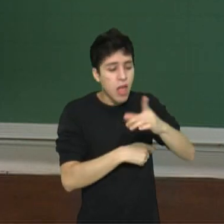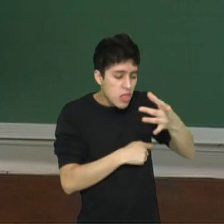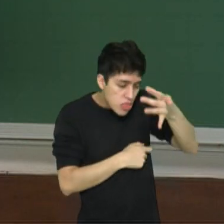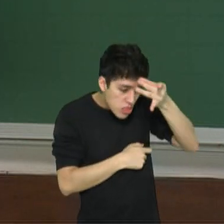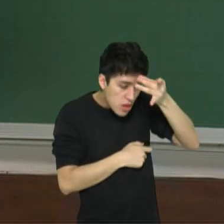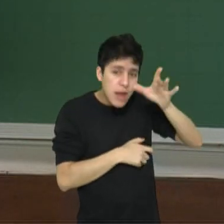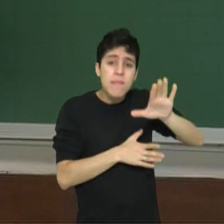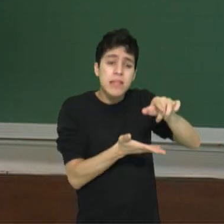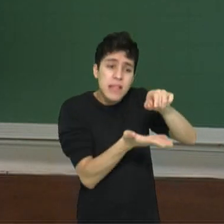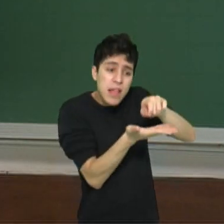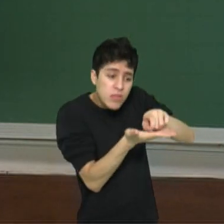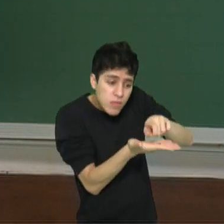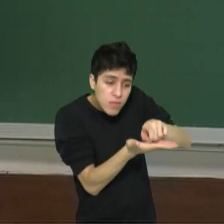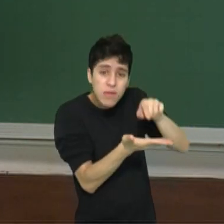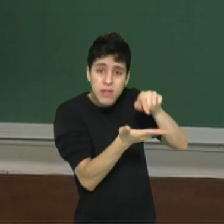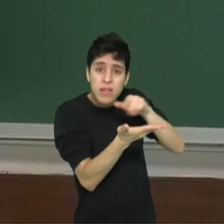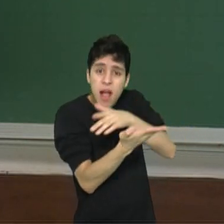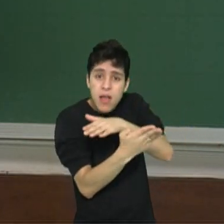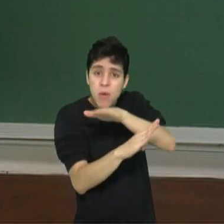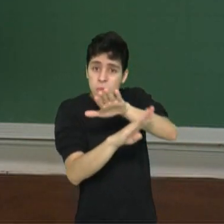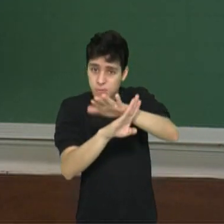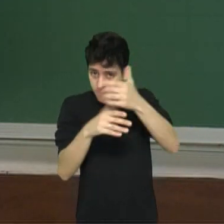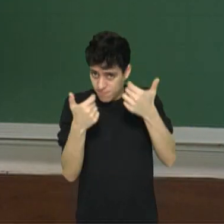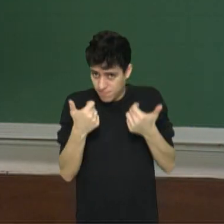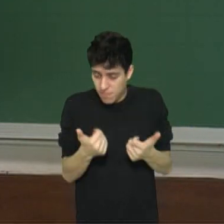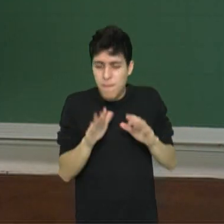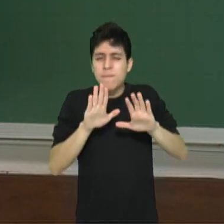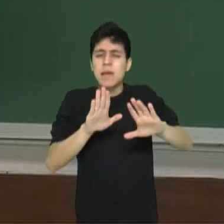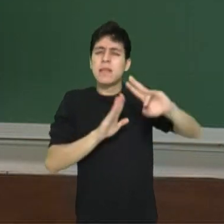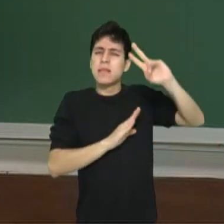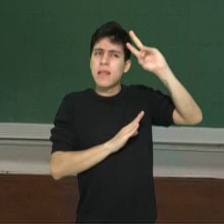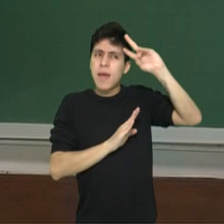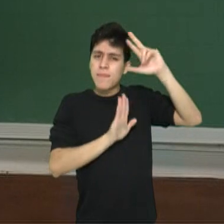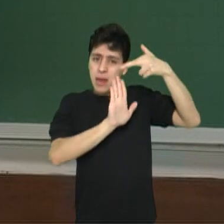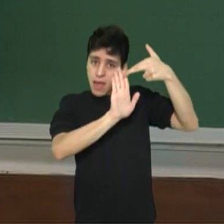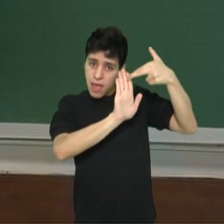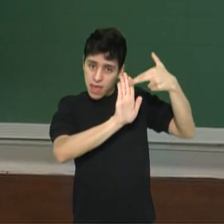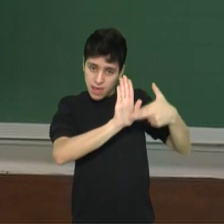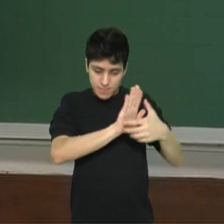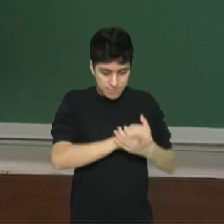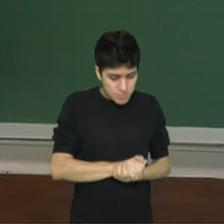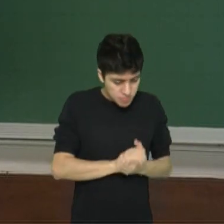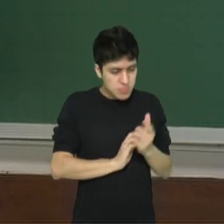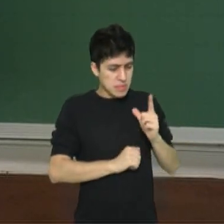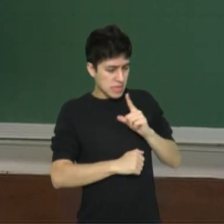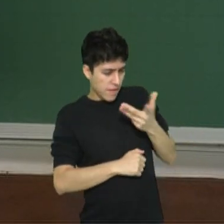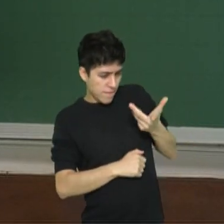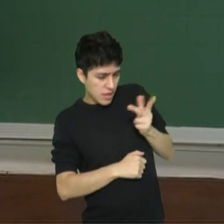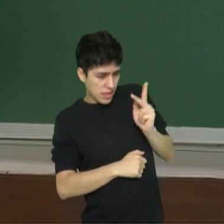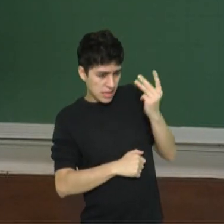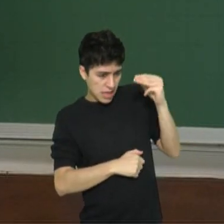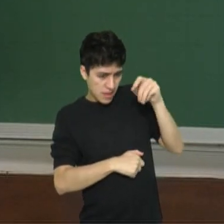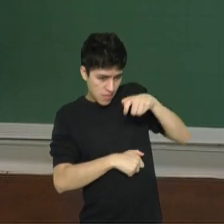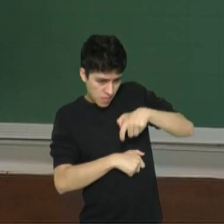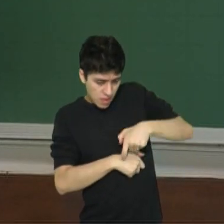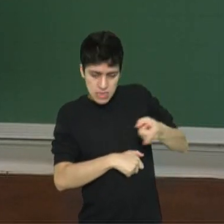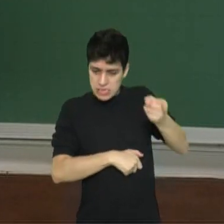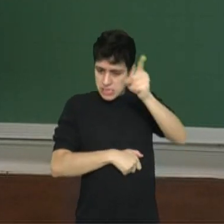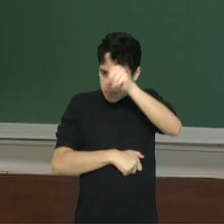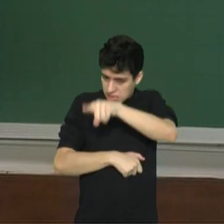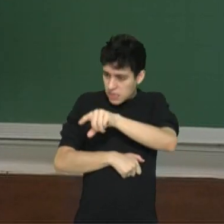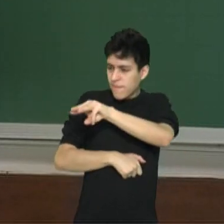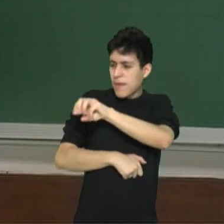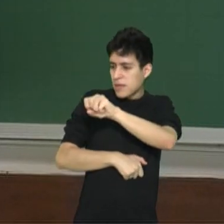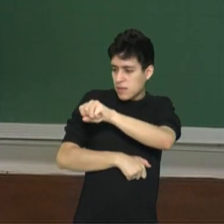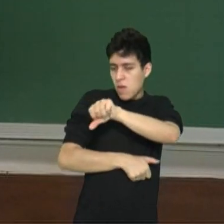tá? Mas vamos lembrar aqui então que a regra é: se eu tenho a velocidade em quilômetros por hora e vou passar ela para